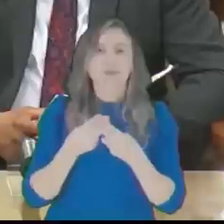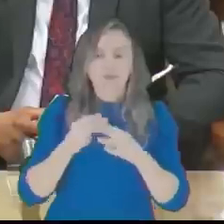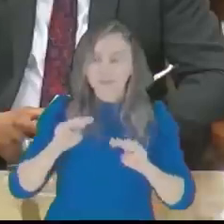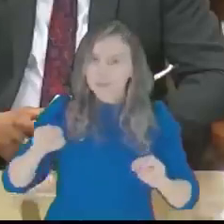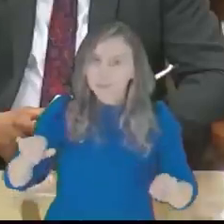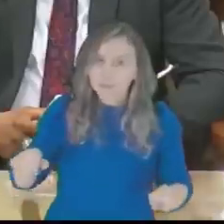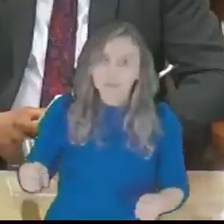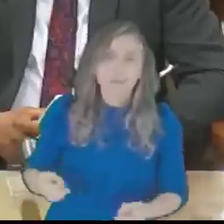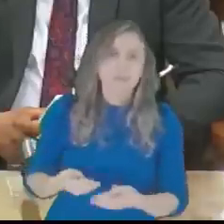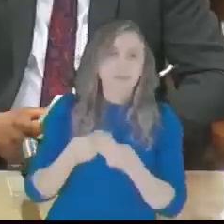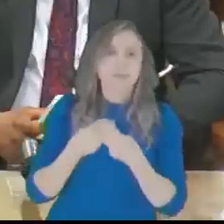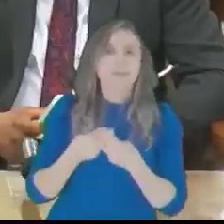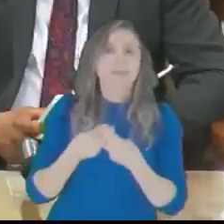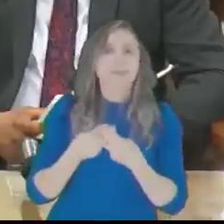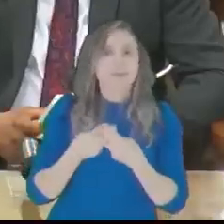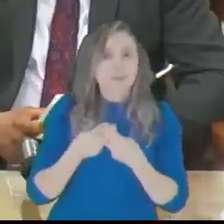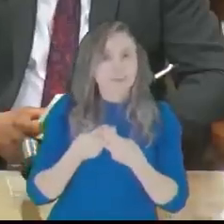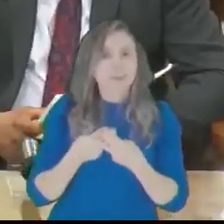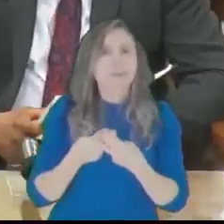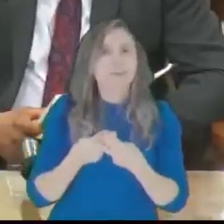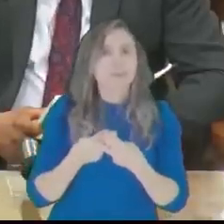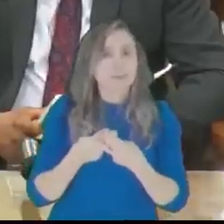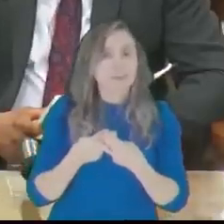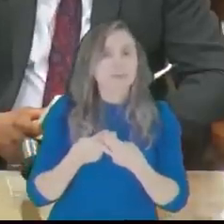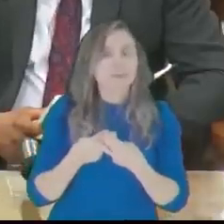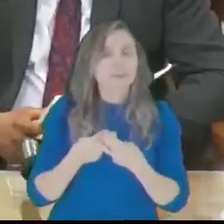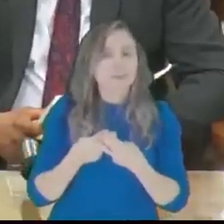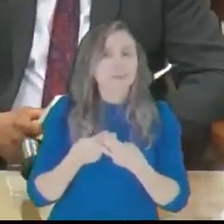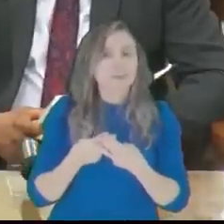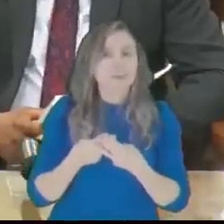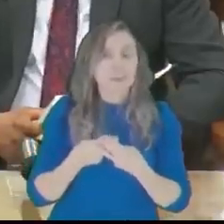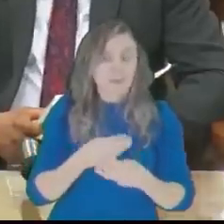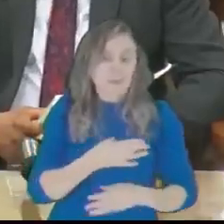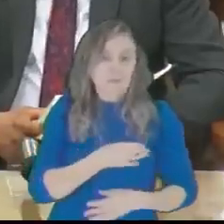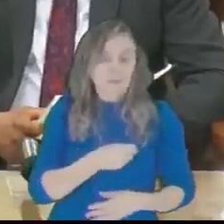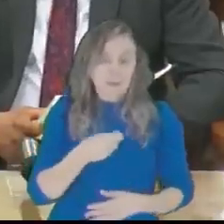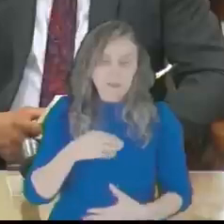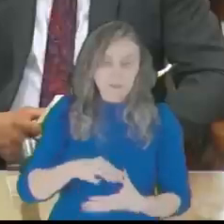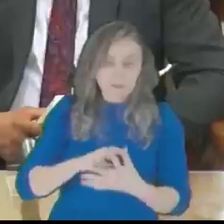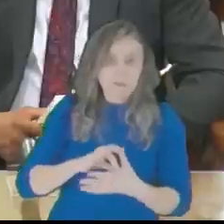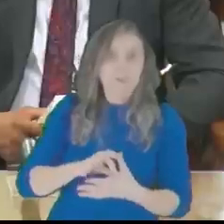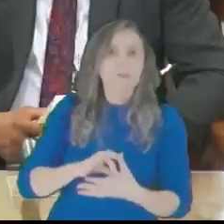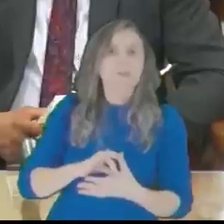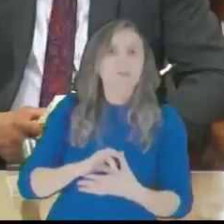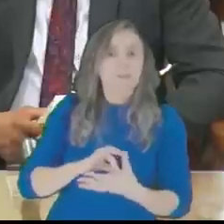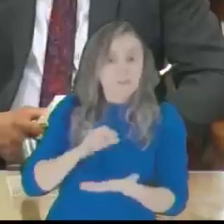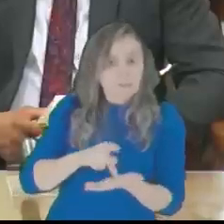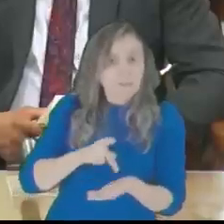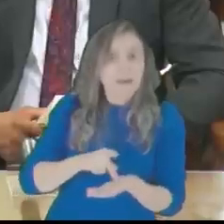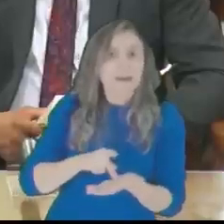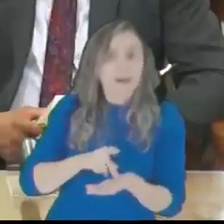Biológicos, os filhos biológicos de Abraão, eles são a descendência da areia, da terra.